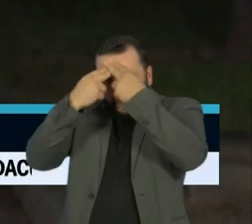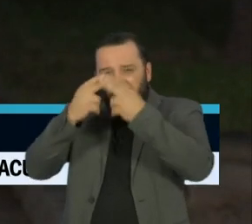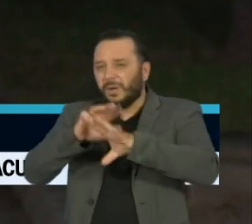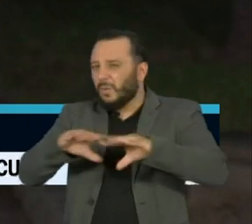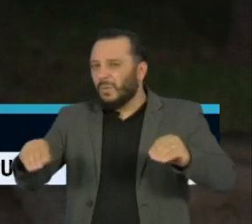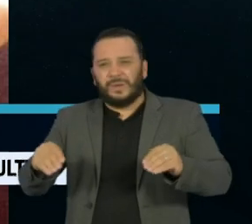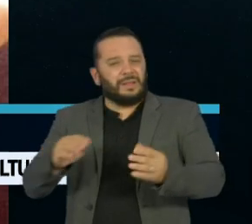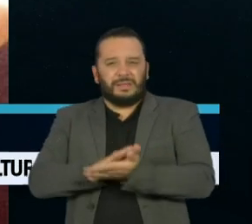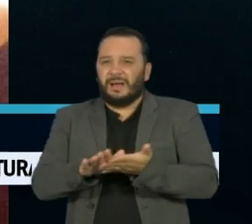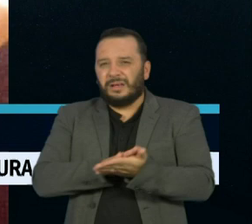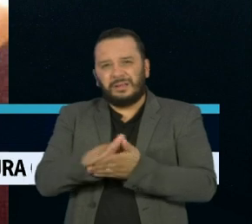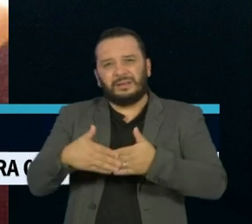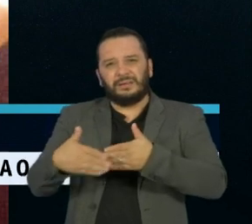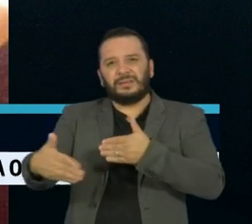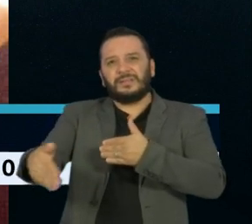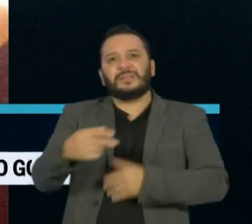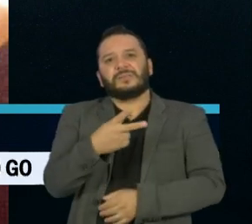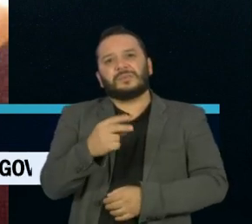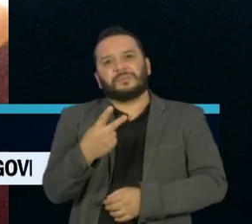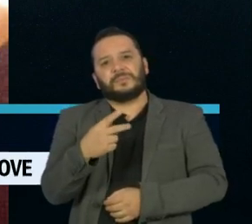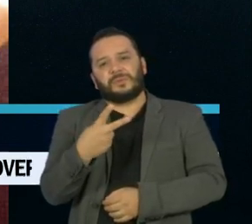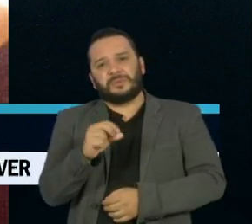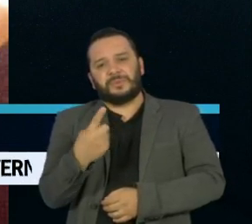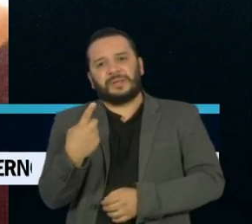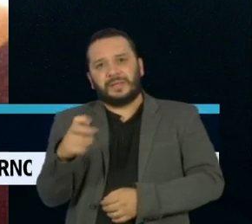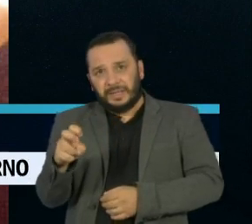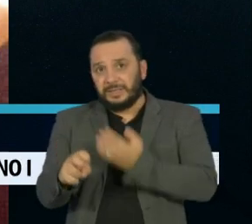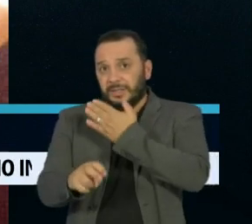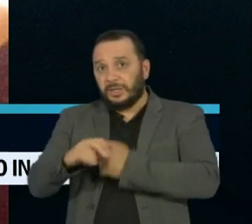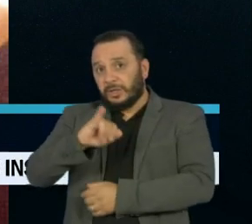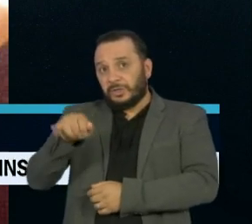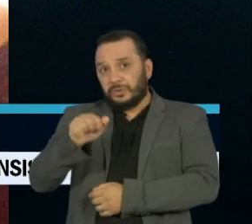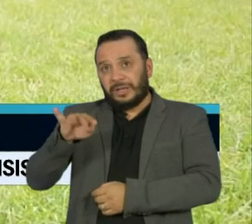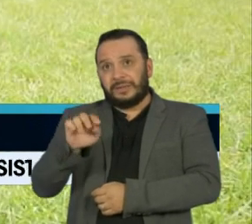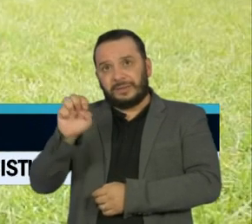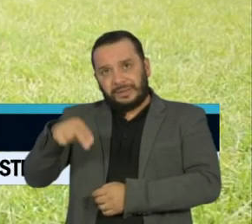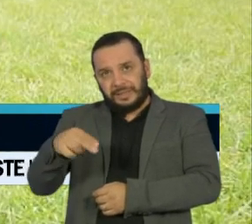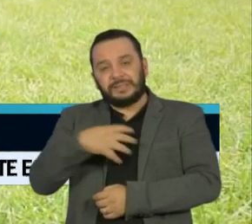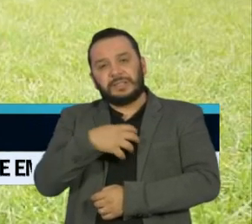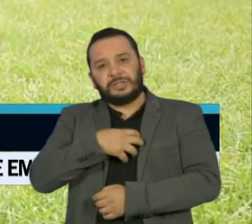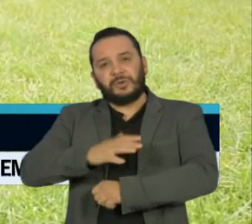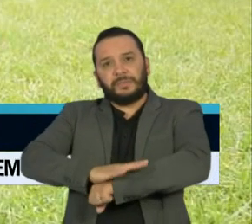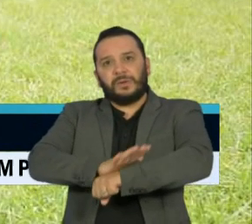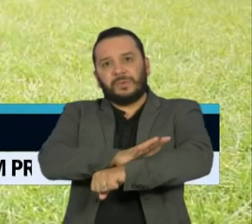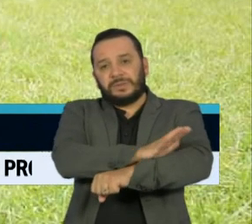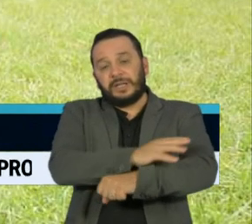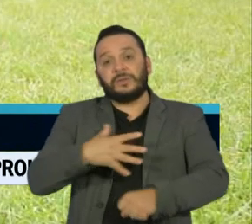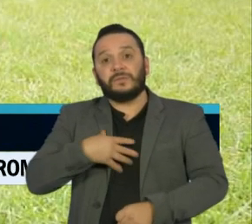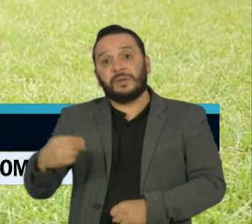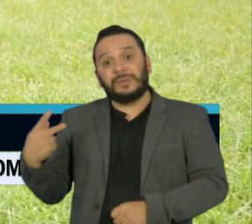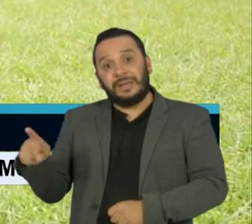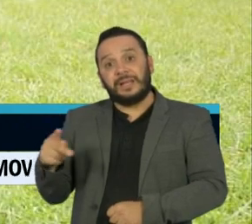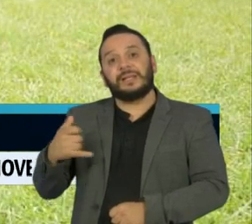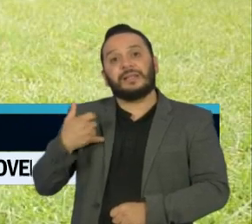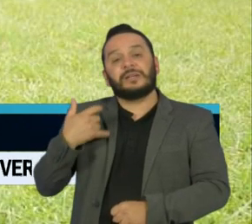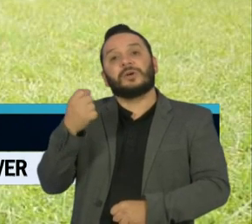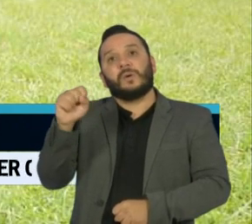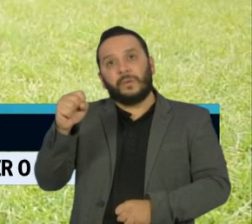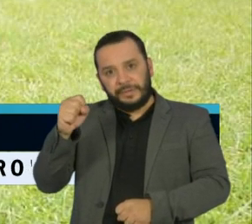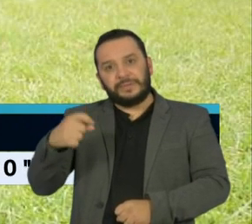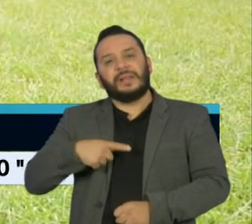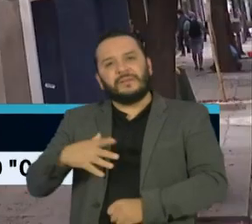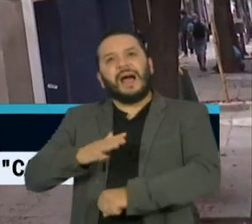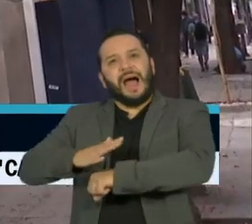passar do tempo. Em 2015, Jonathan sentiu o que é o preconceito. O filho dele, de 8 anos na época, foi vítima